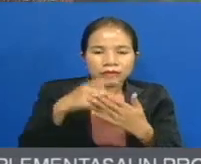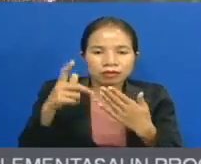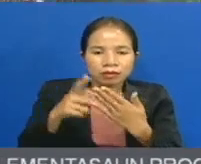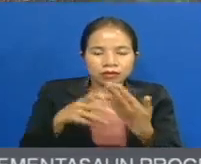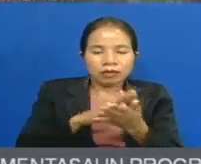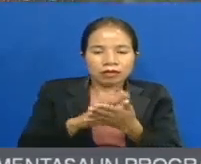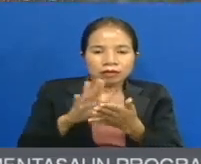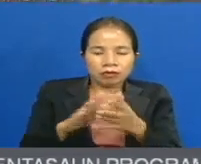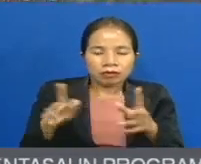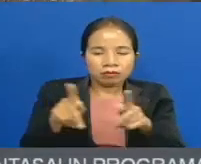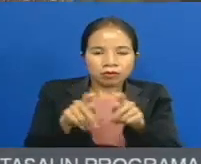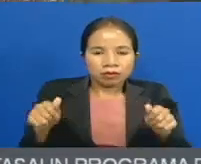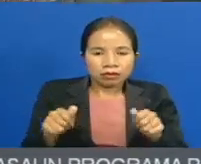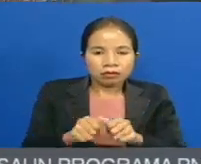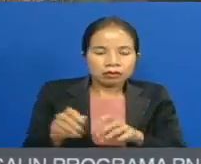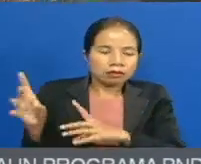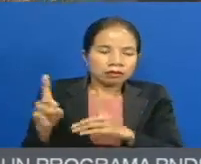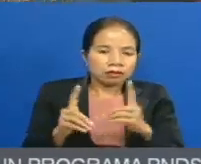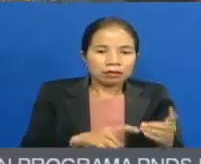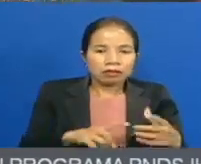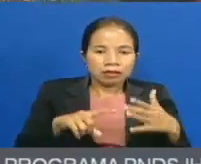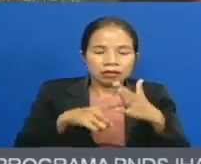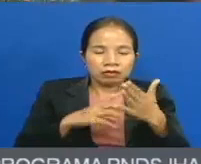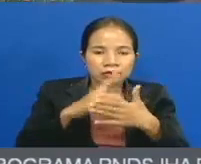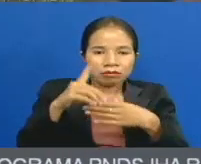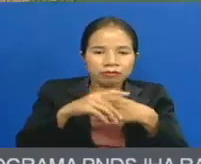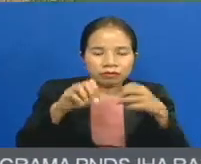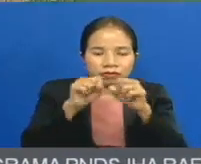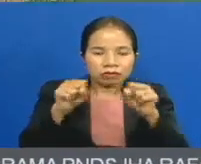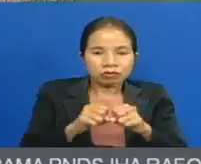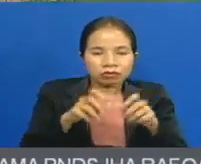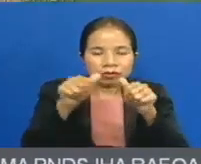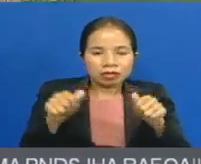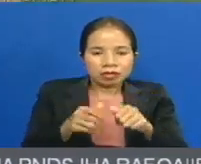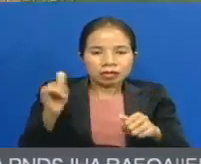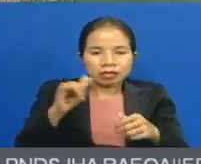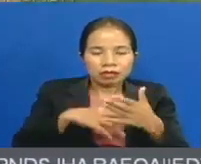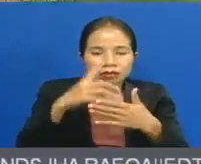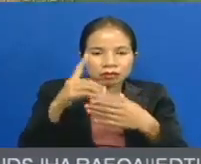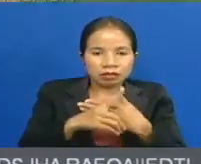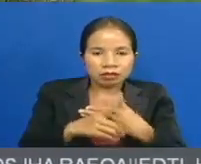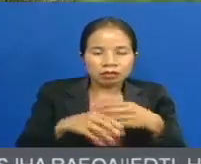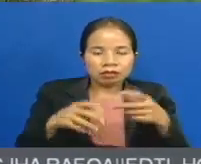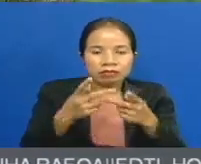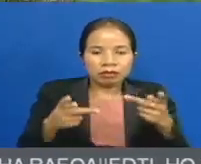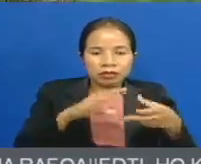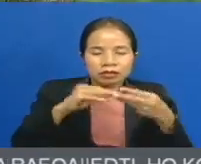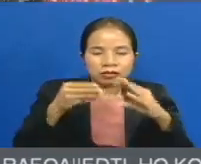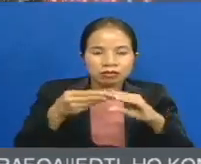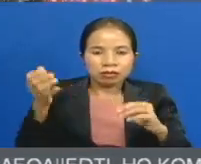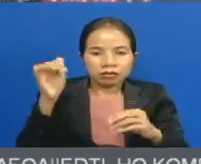posto administrativo nebe implementa autodesenvolve suco no aldeia Sira, inclui desenvolve sítio histórico